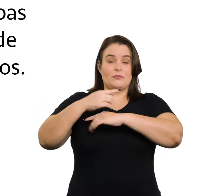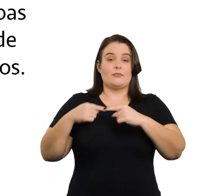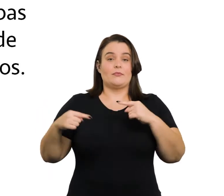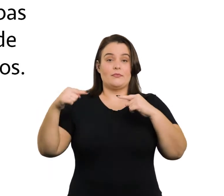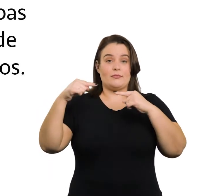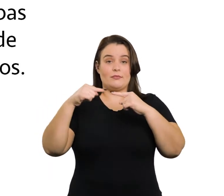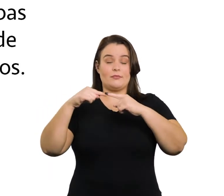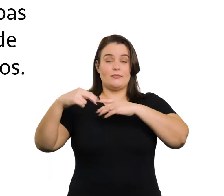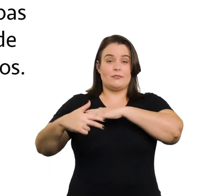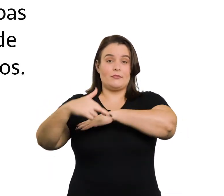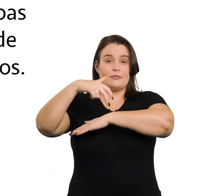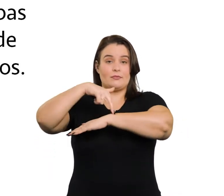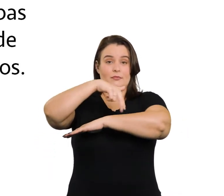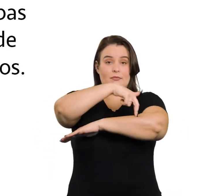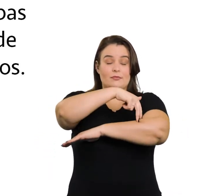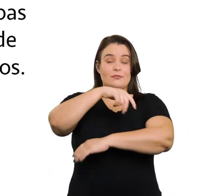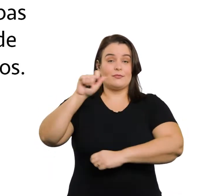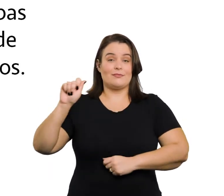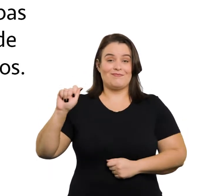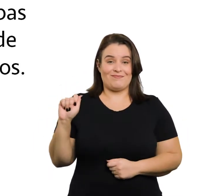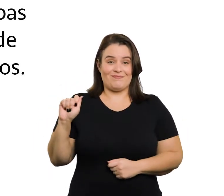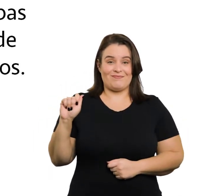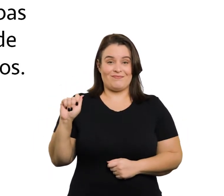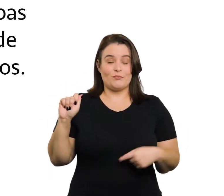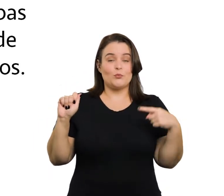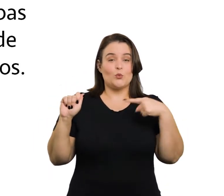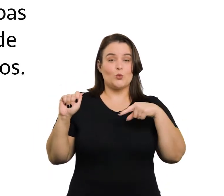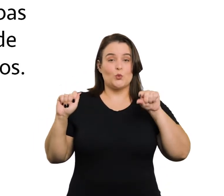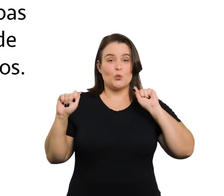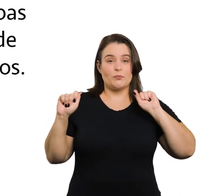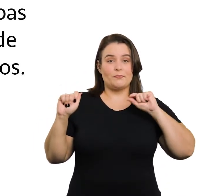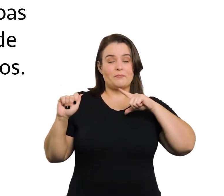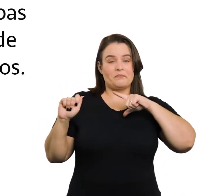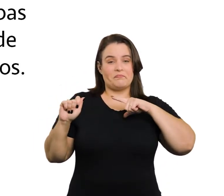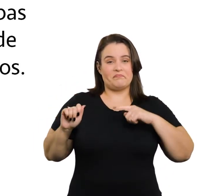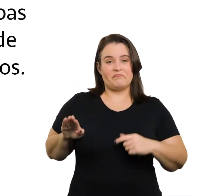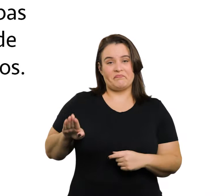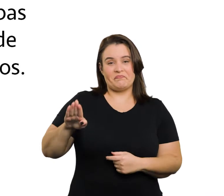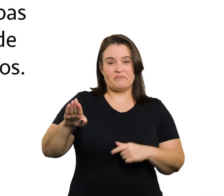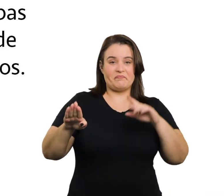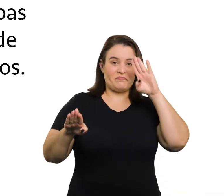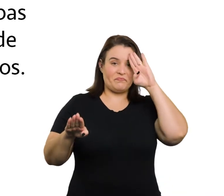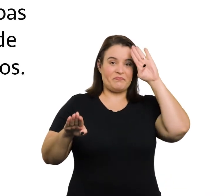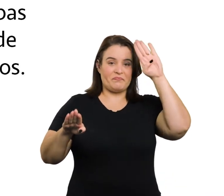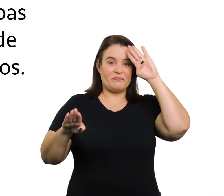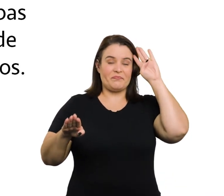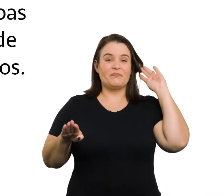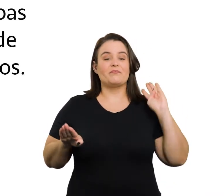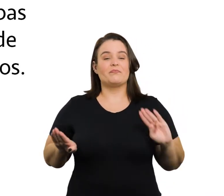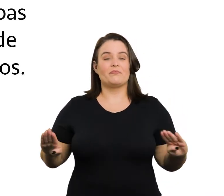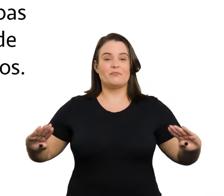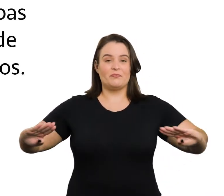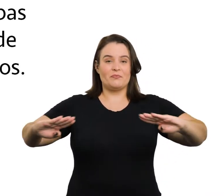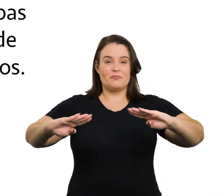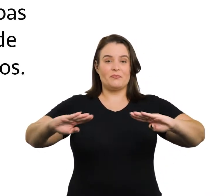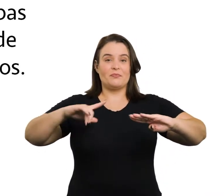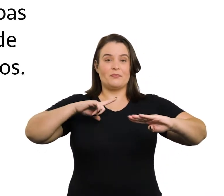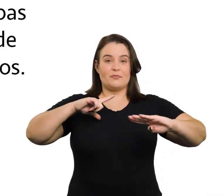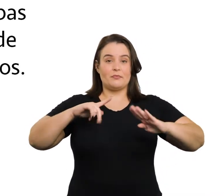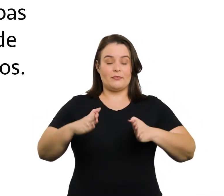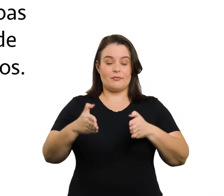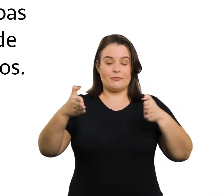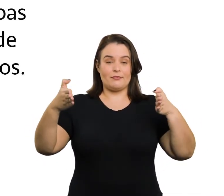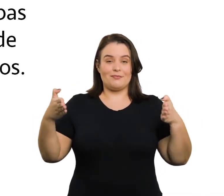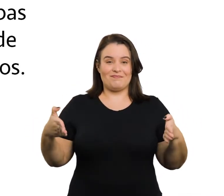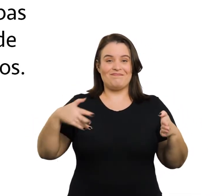rebaixamento de calçada com fins de travessia tipo A, composto de rampa principal, abas laterais